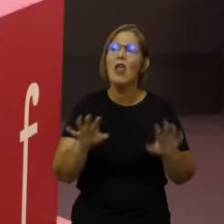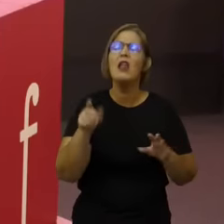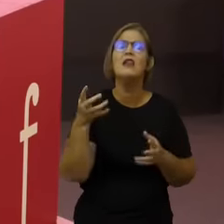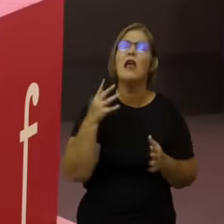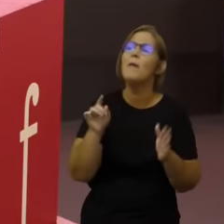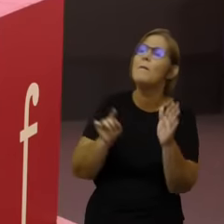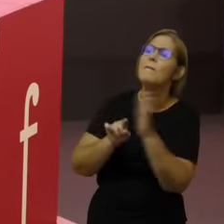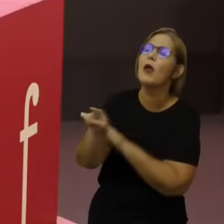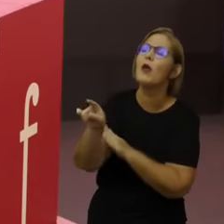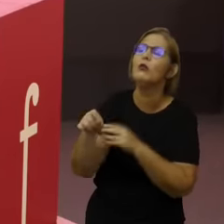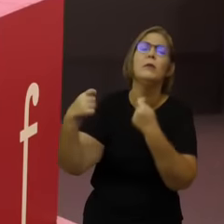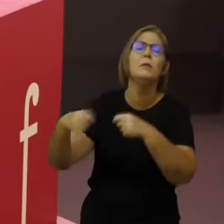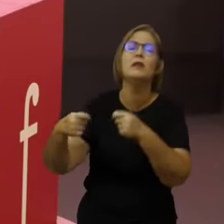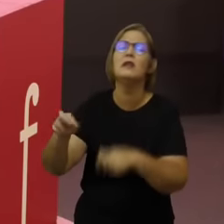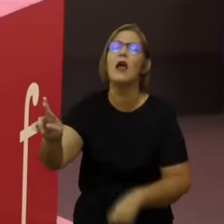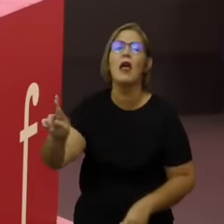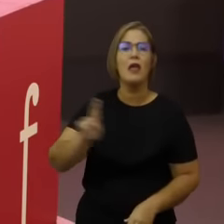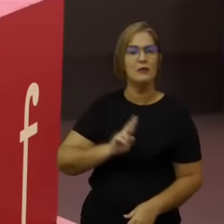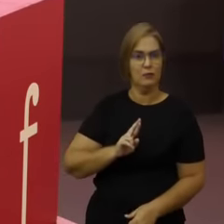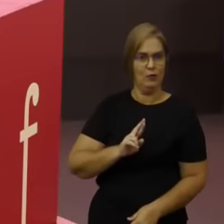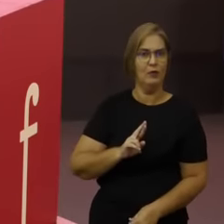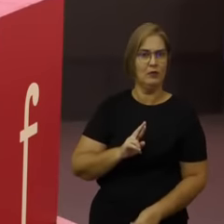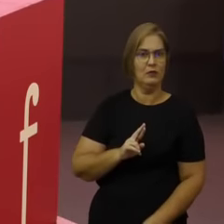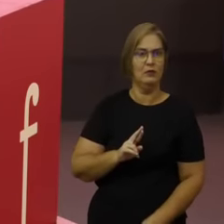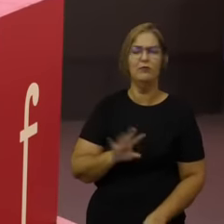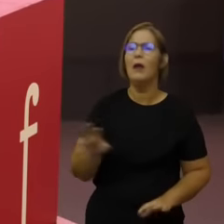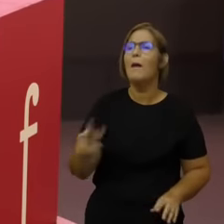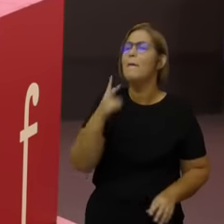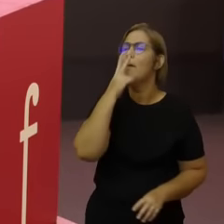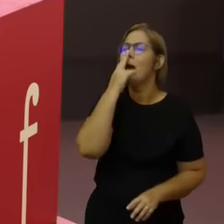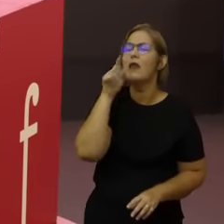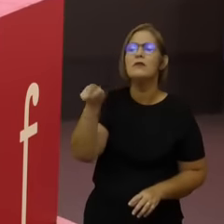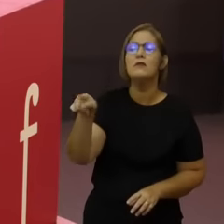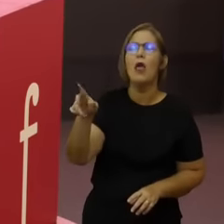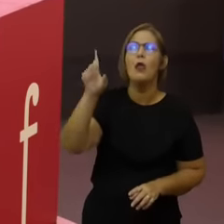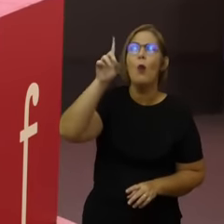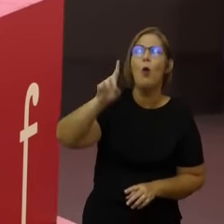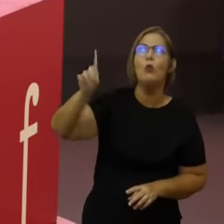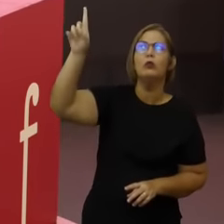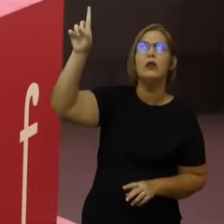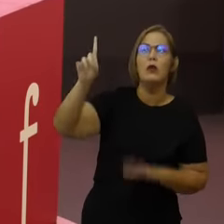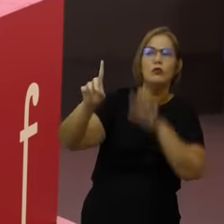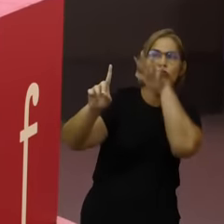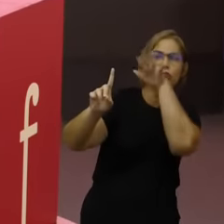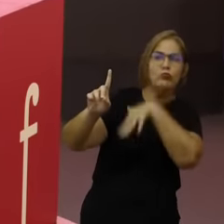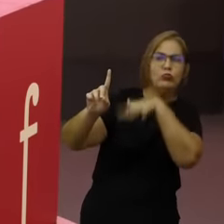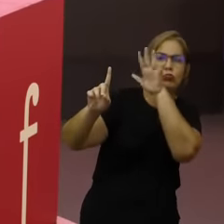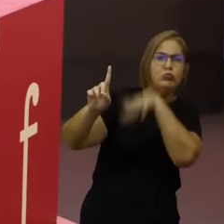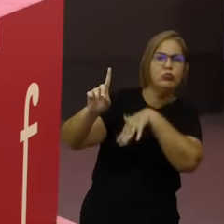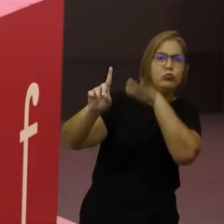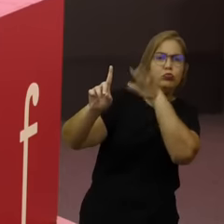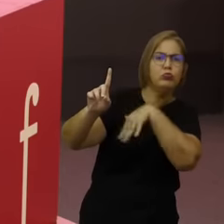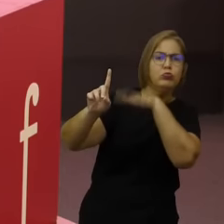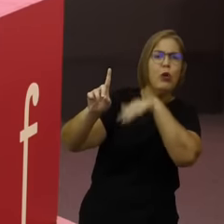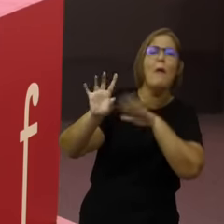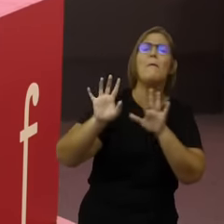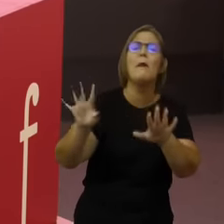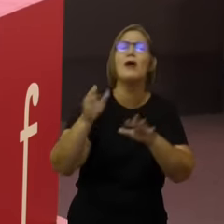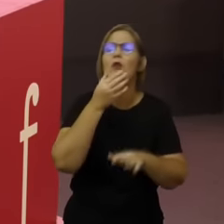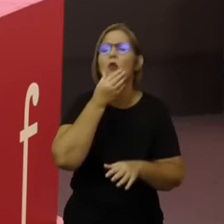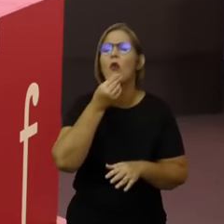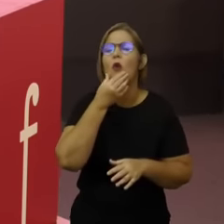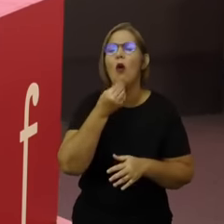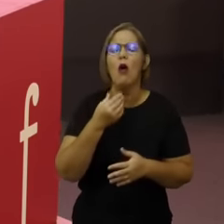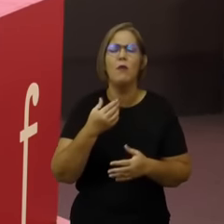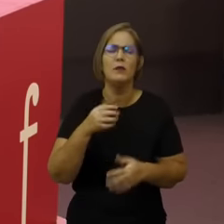sátiro. Então ele vai consultar o sátiro como se fosse um oráculo. E o sátiro que está cansado, estábrio,